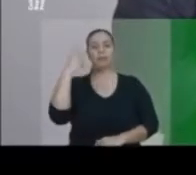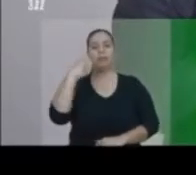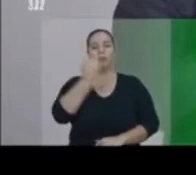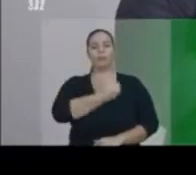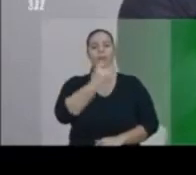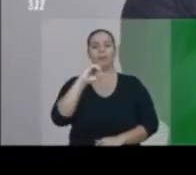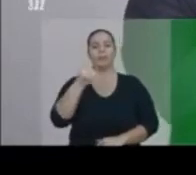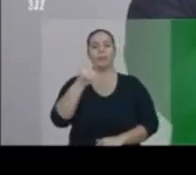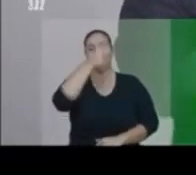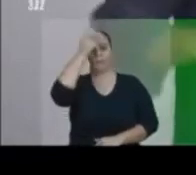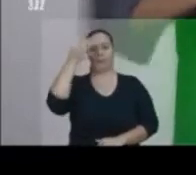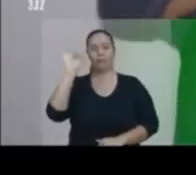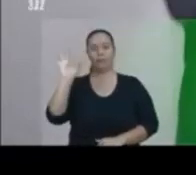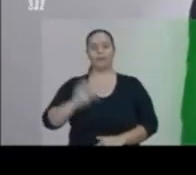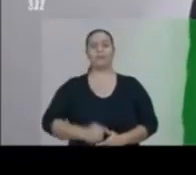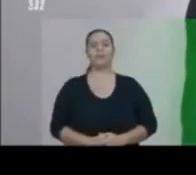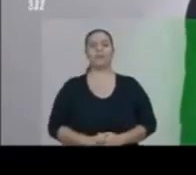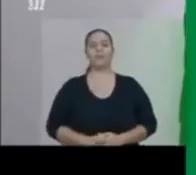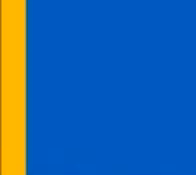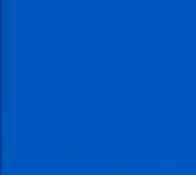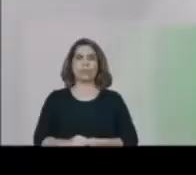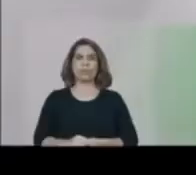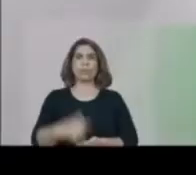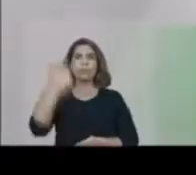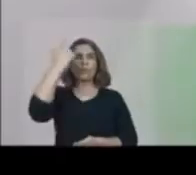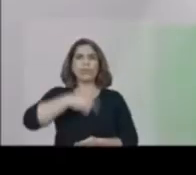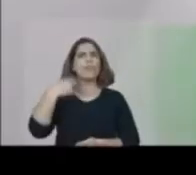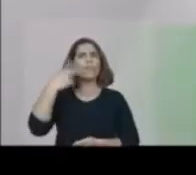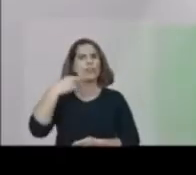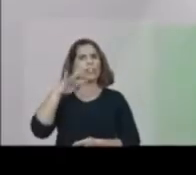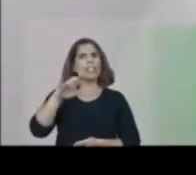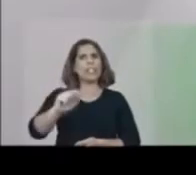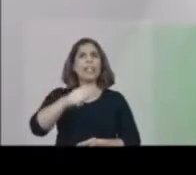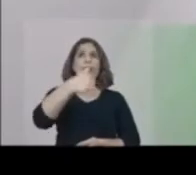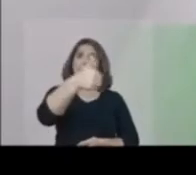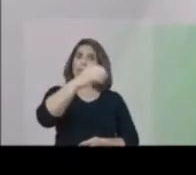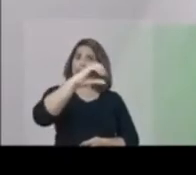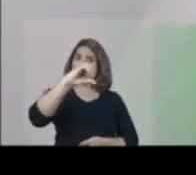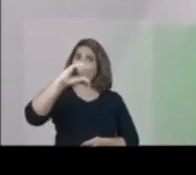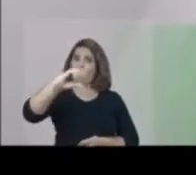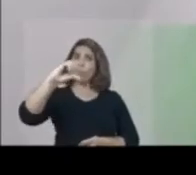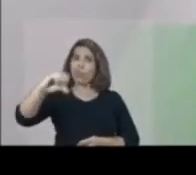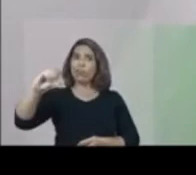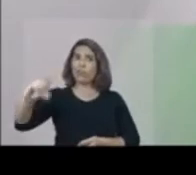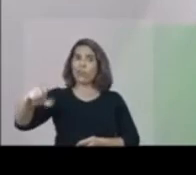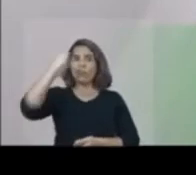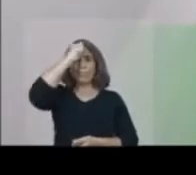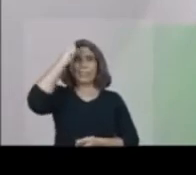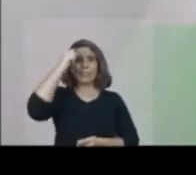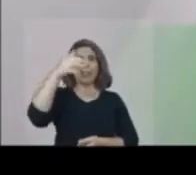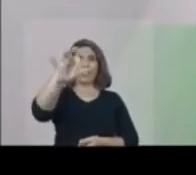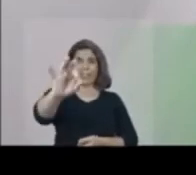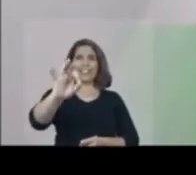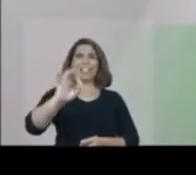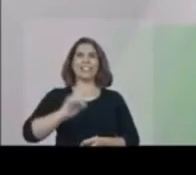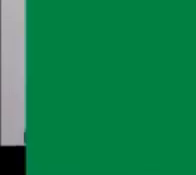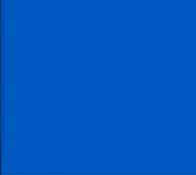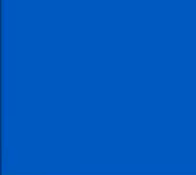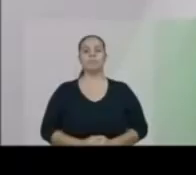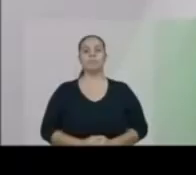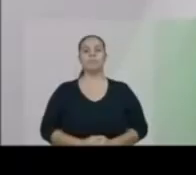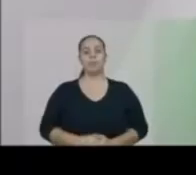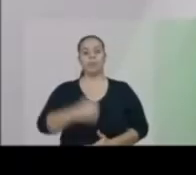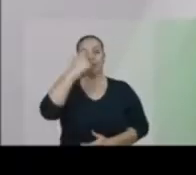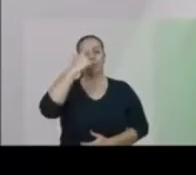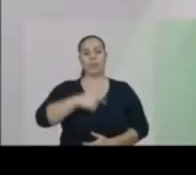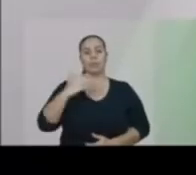Braz. Vereador, vote 10011. Crivella 10. Sou a vereadora Tânia Bastos, vote 10999. Prefeito Crivella, 10.